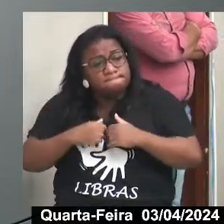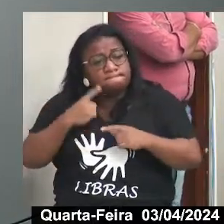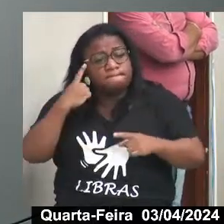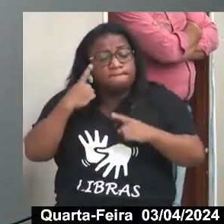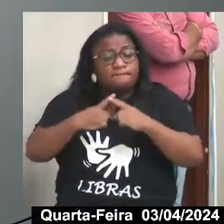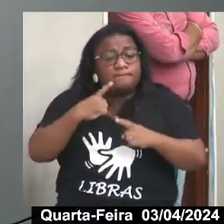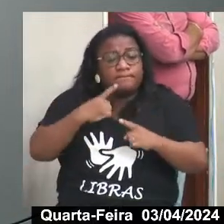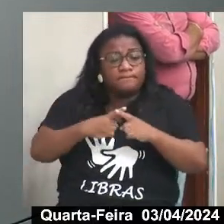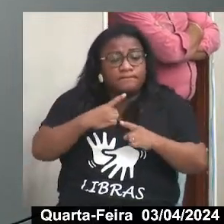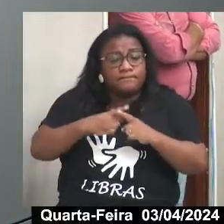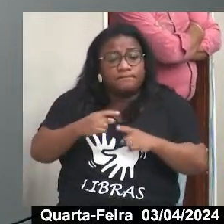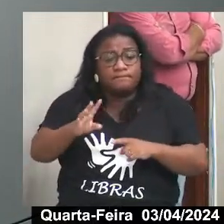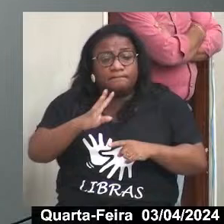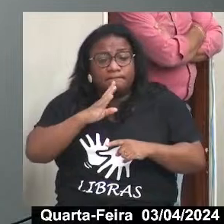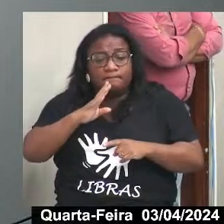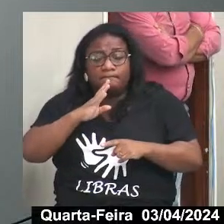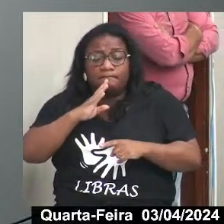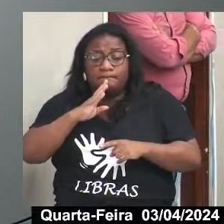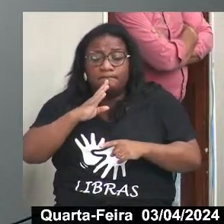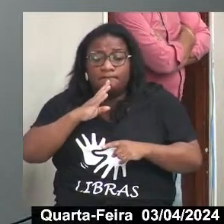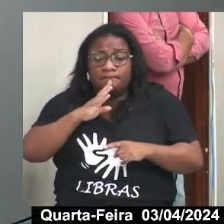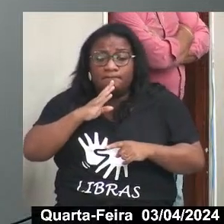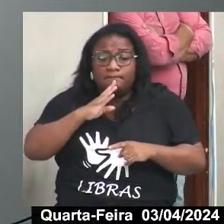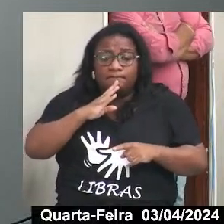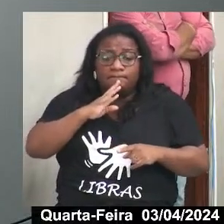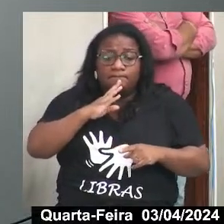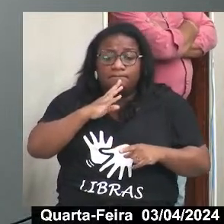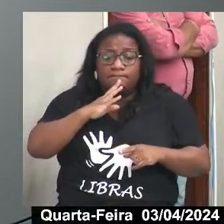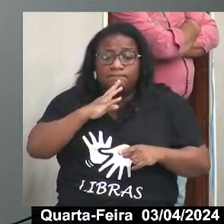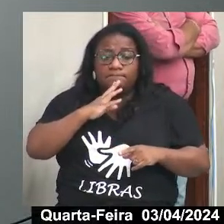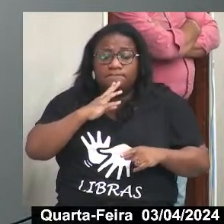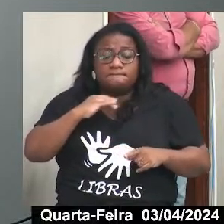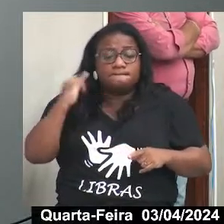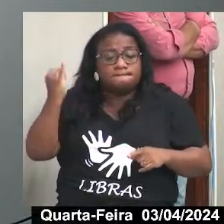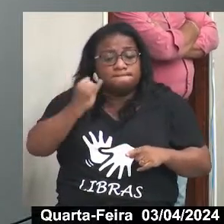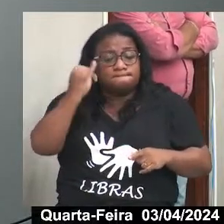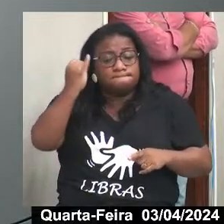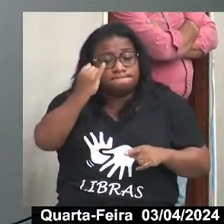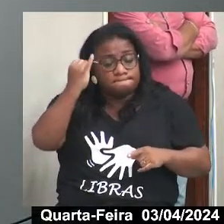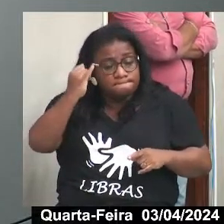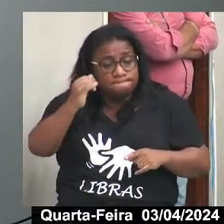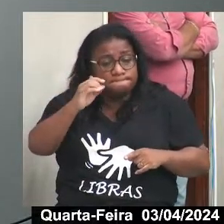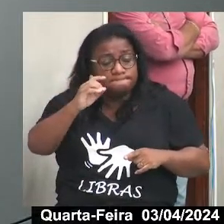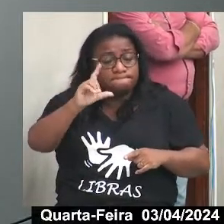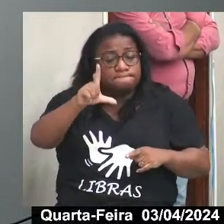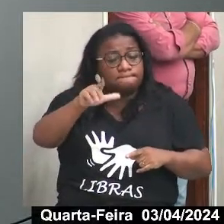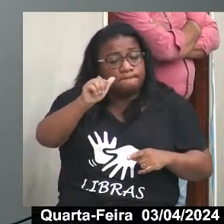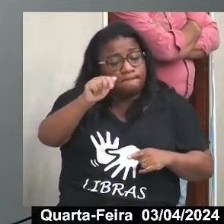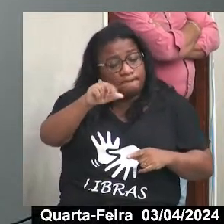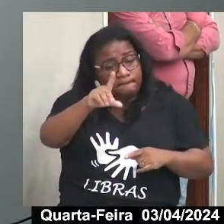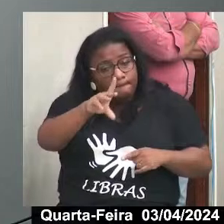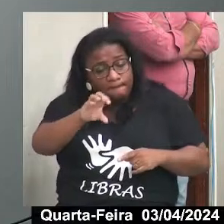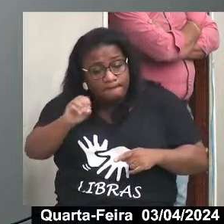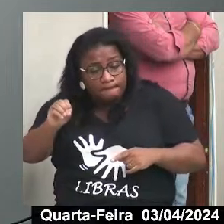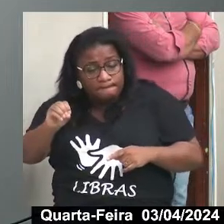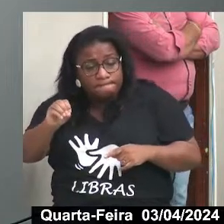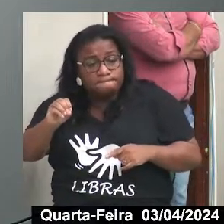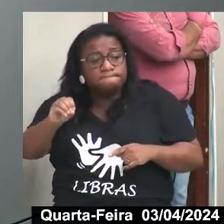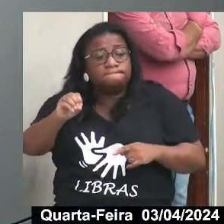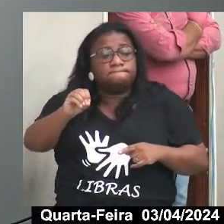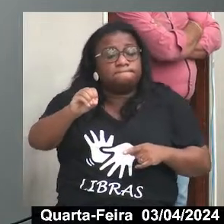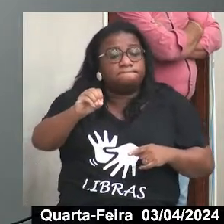quê? Isso demonstra o crescimento de diagnóstico. Os principais motivos para o aumento de diagnóstico de autismo são a